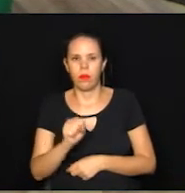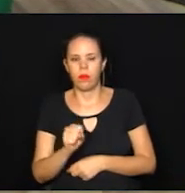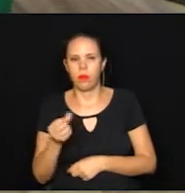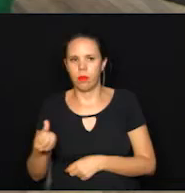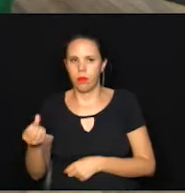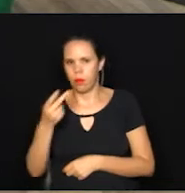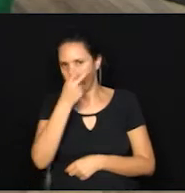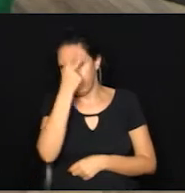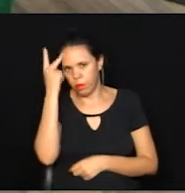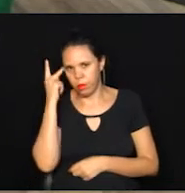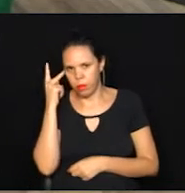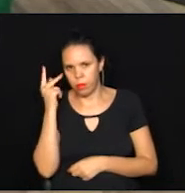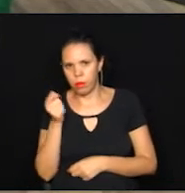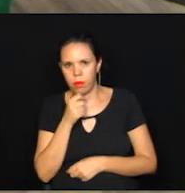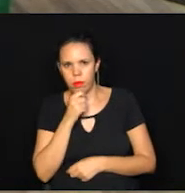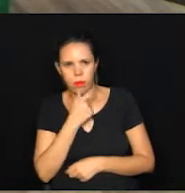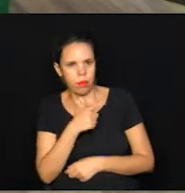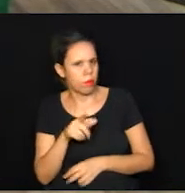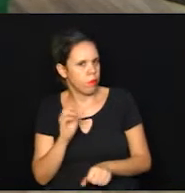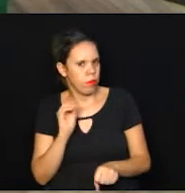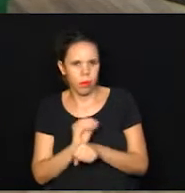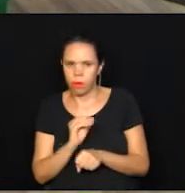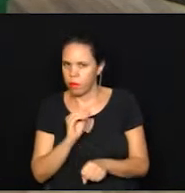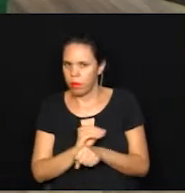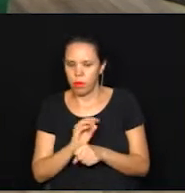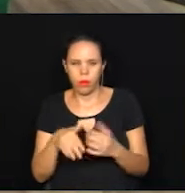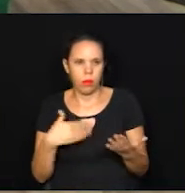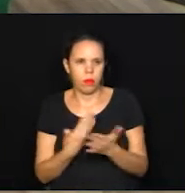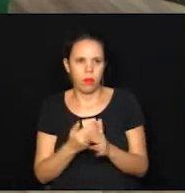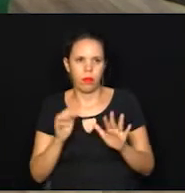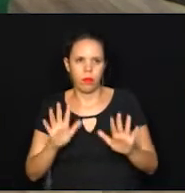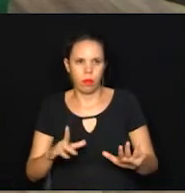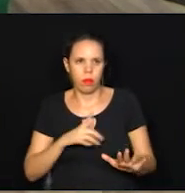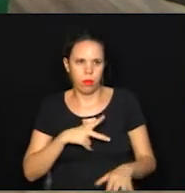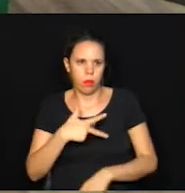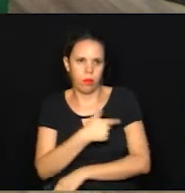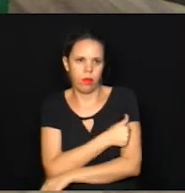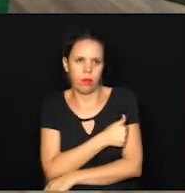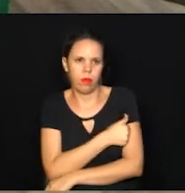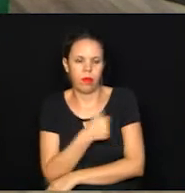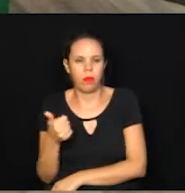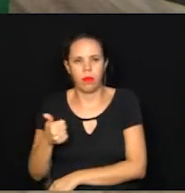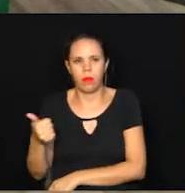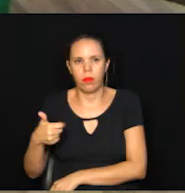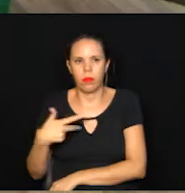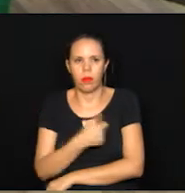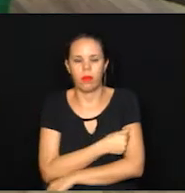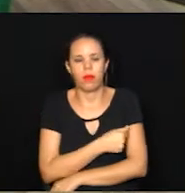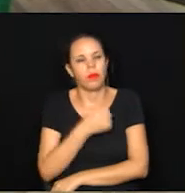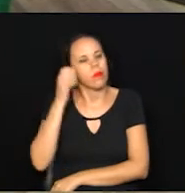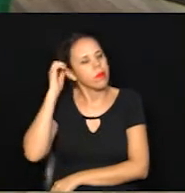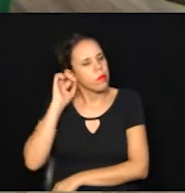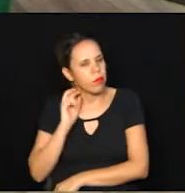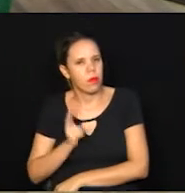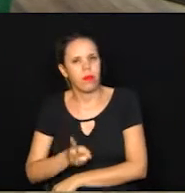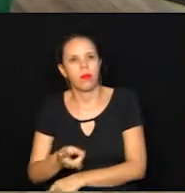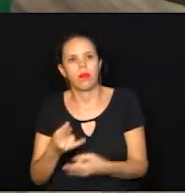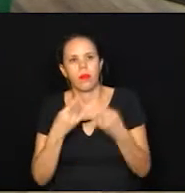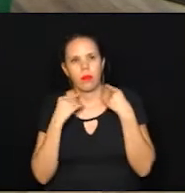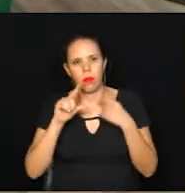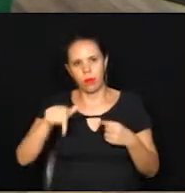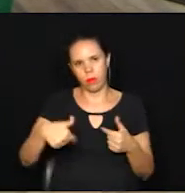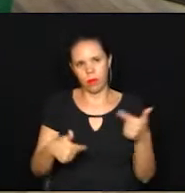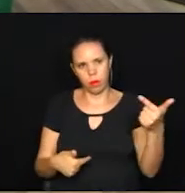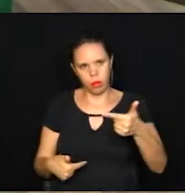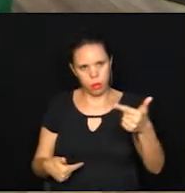117.866 pessoas não estão imunizadas, apesar de terem tomado a primeira dose. Então, vão continuar. Aliás, mesmo depois